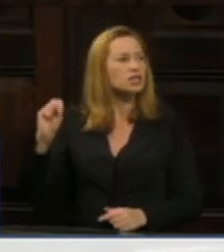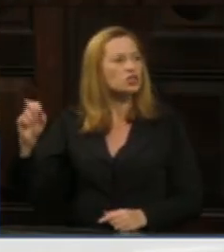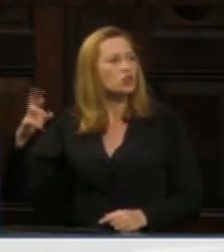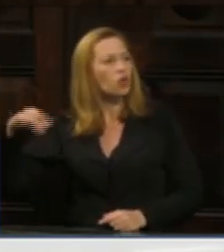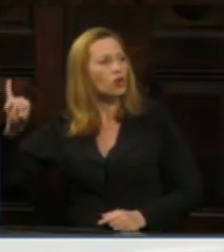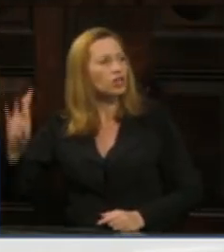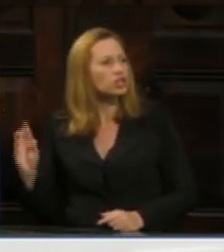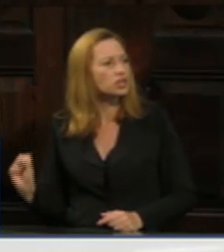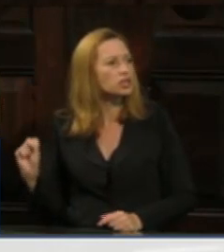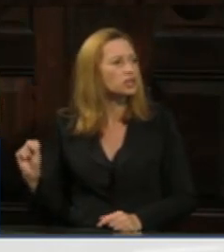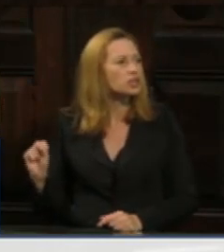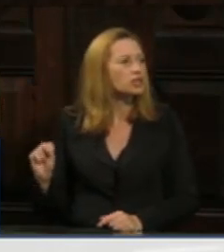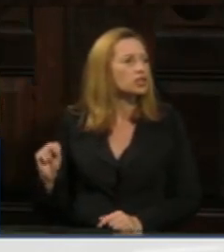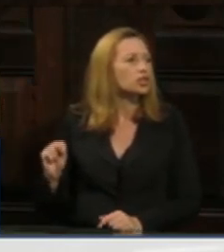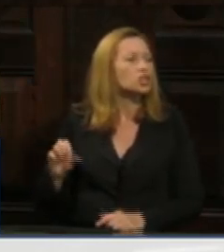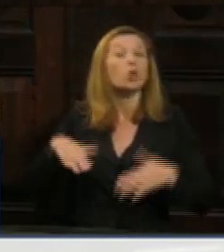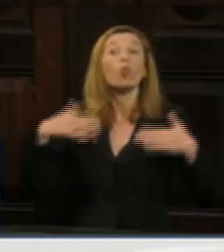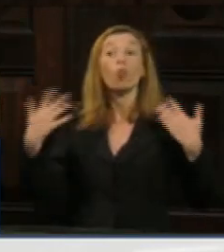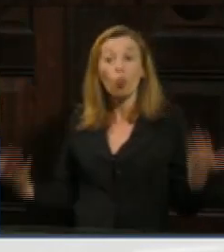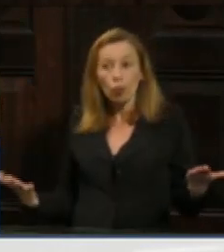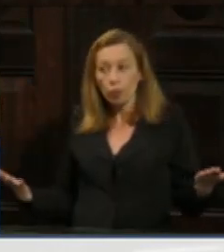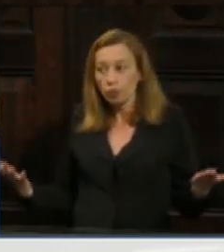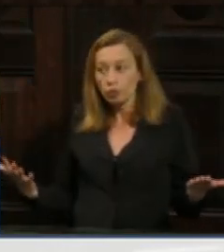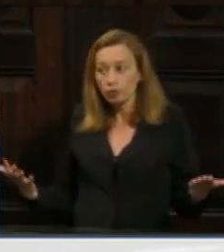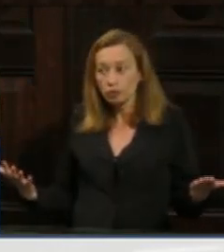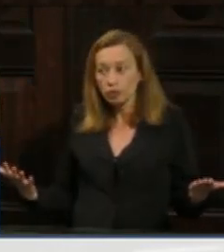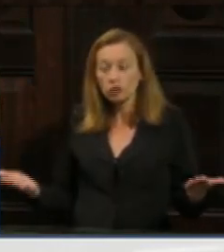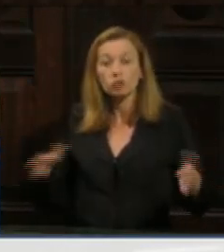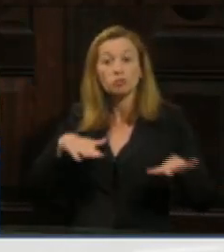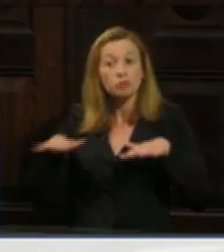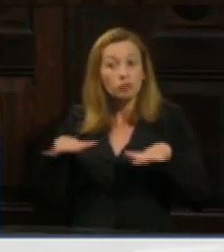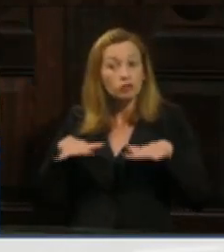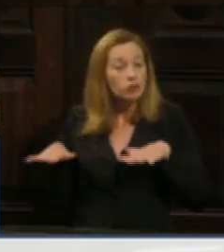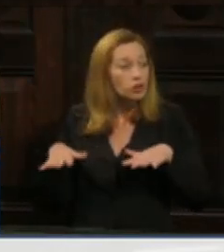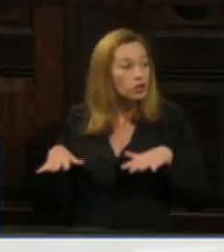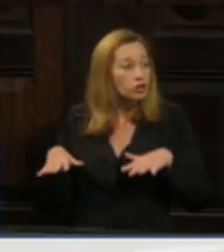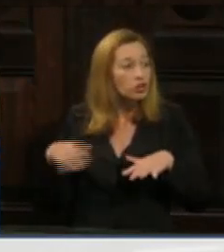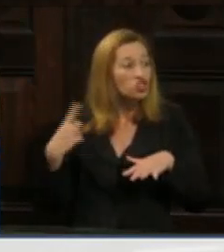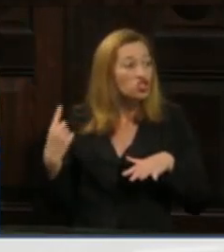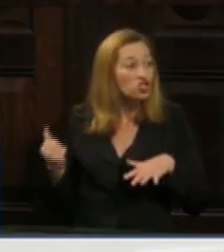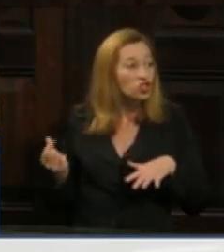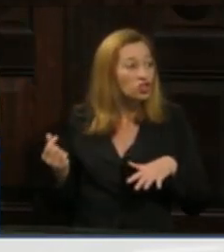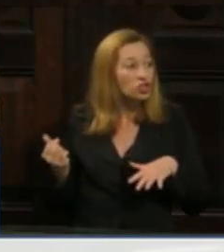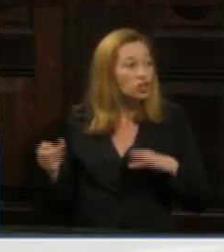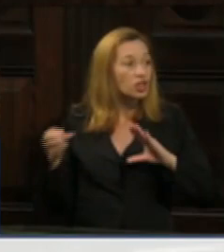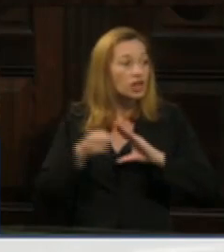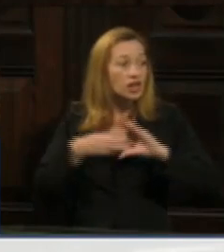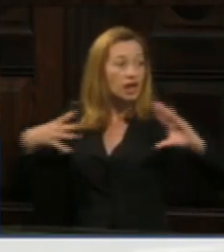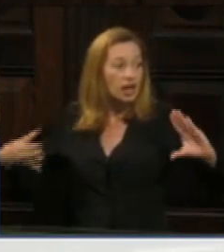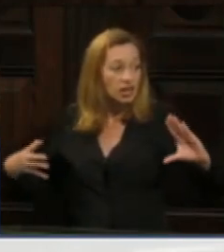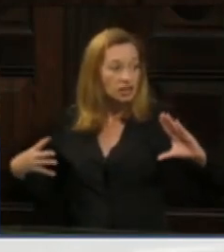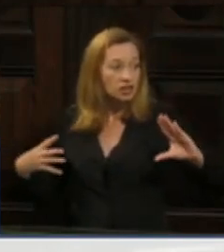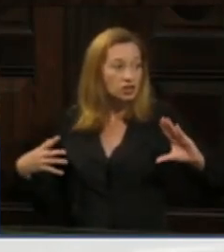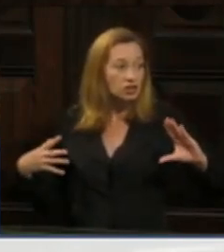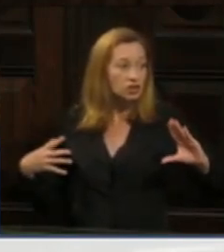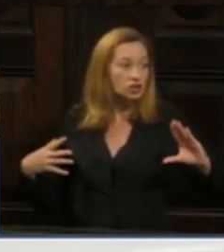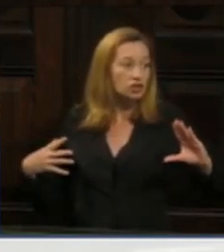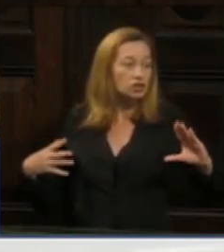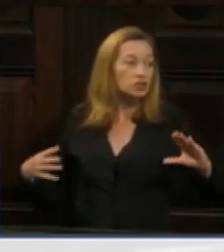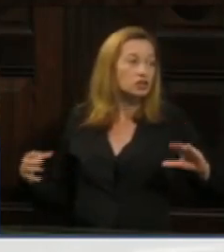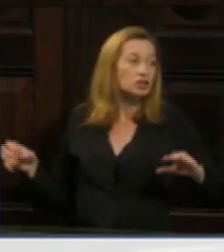precisa desenvolver quando acionado e rotineiramente. Porém, eu